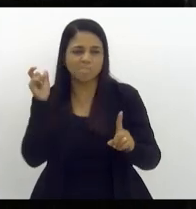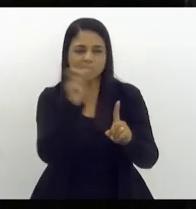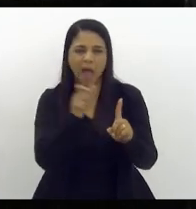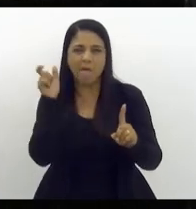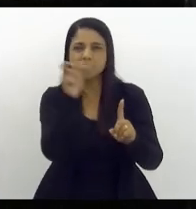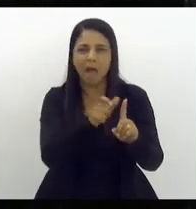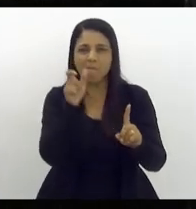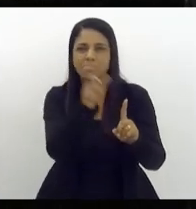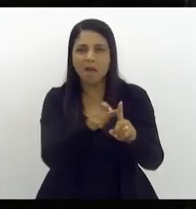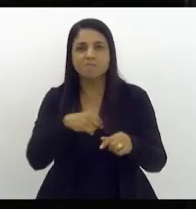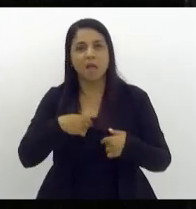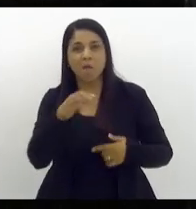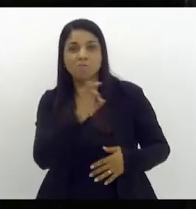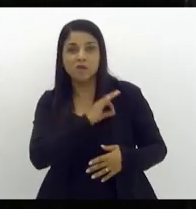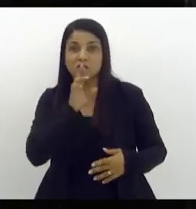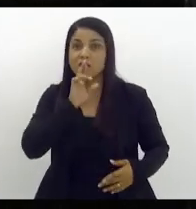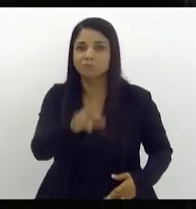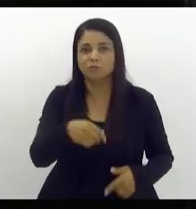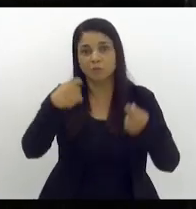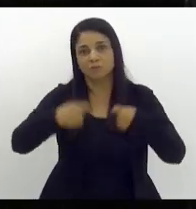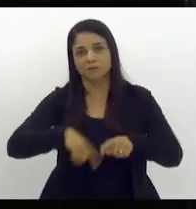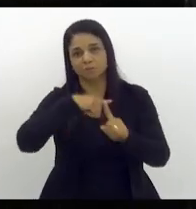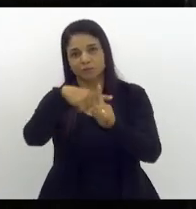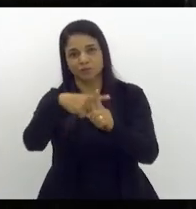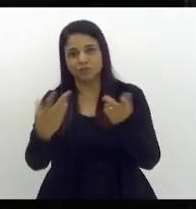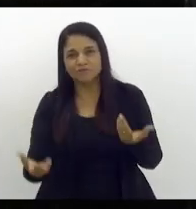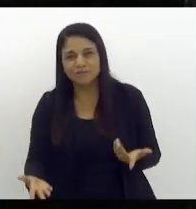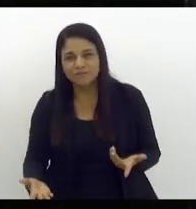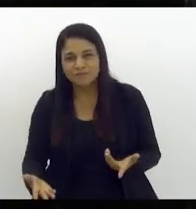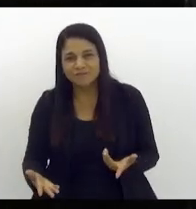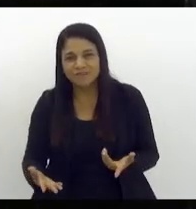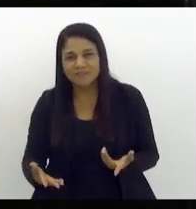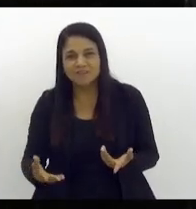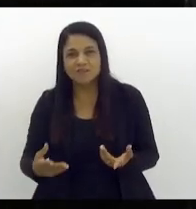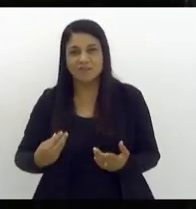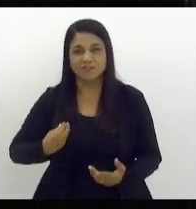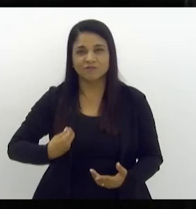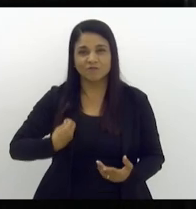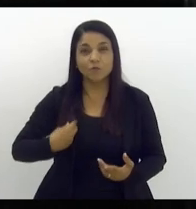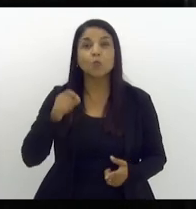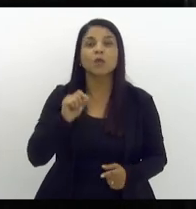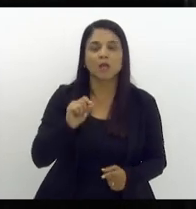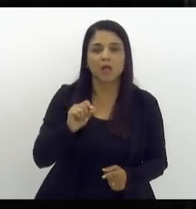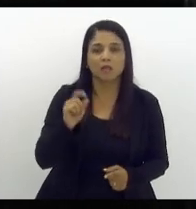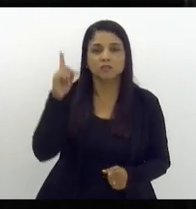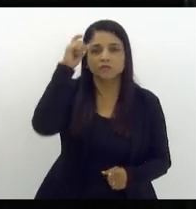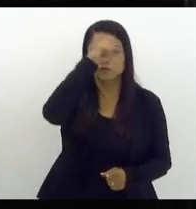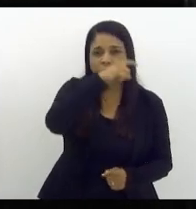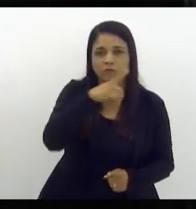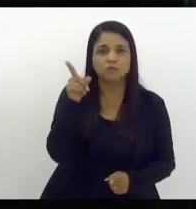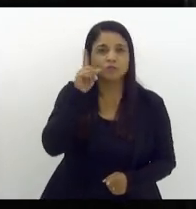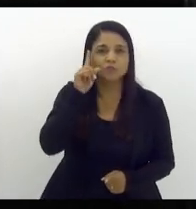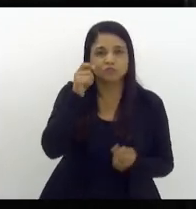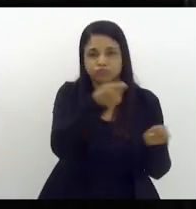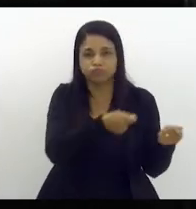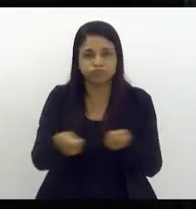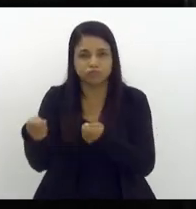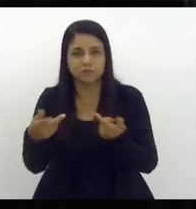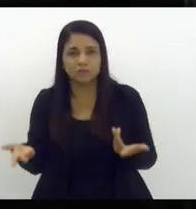dar resultado. Mas, infelizmente, o que nós estamos vendo constantemente é sempre a dificuldade. Eu